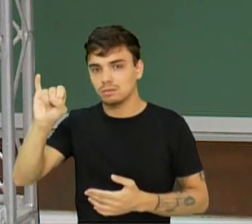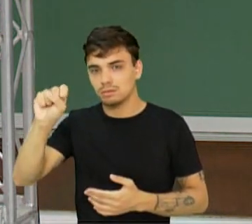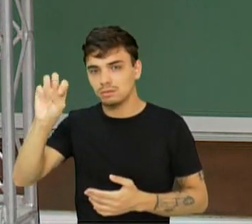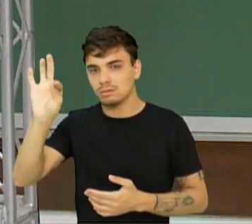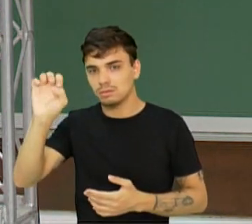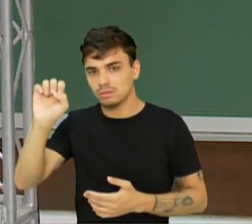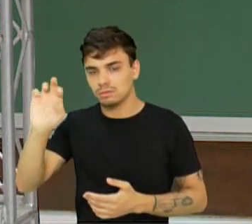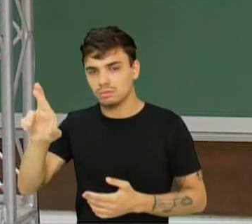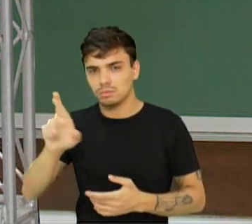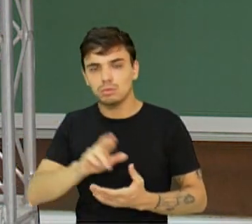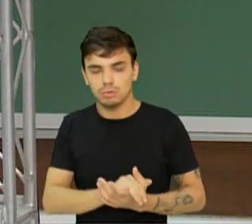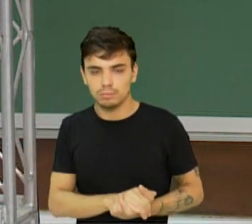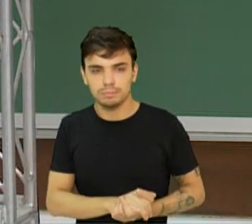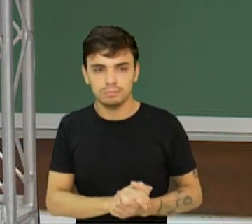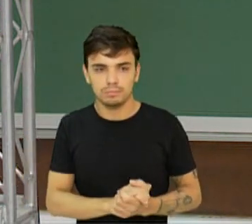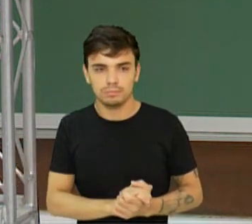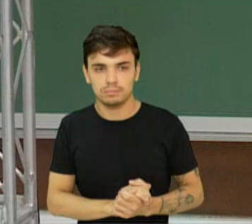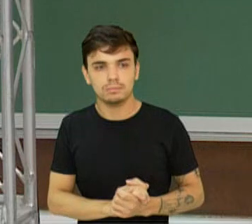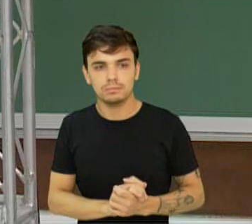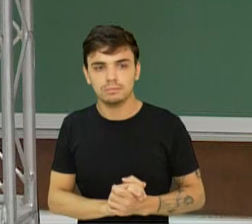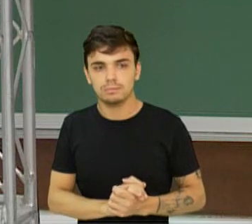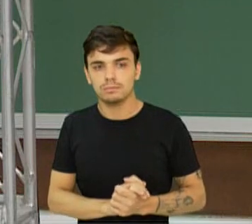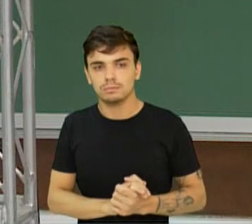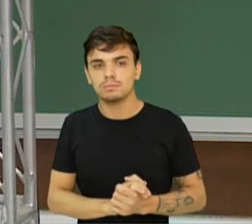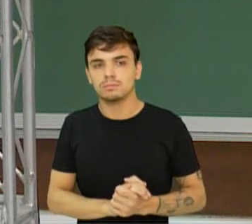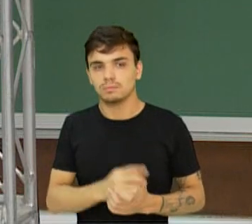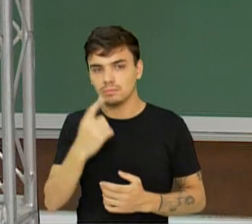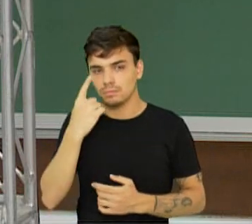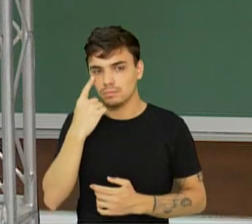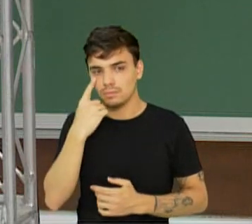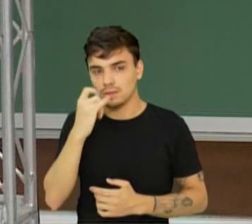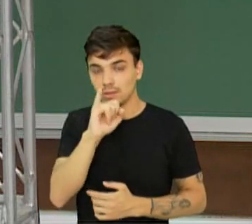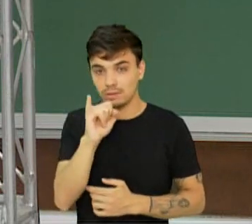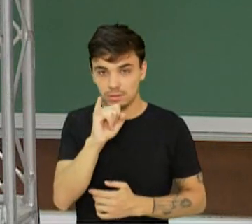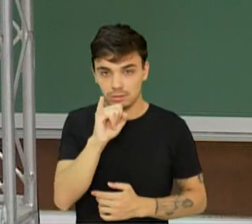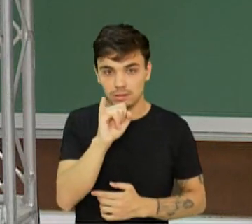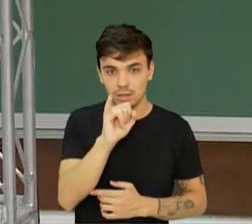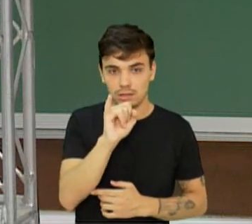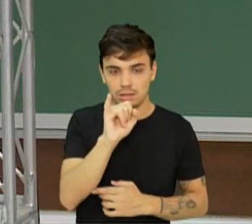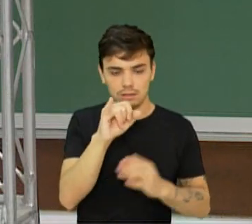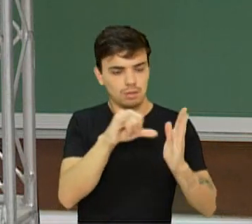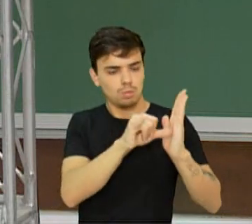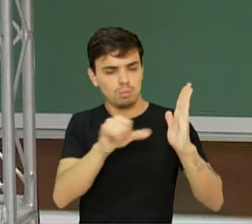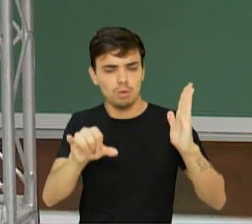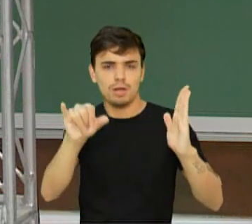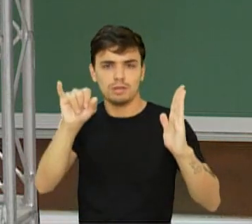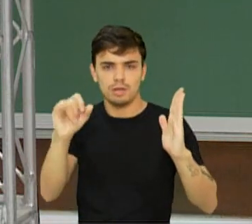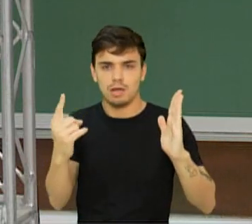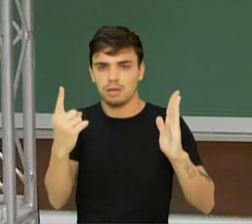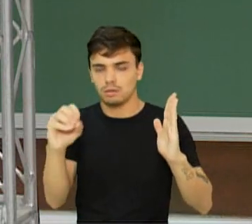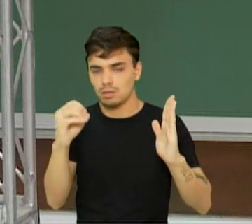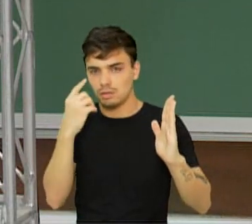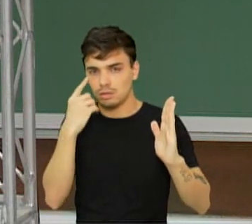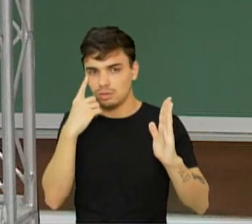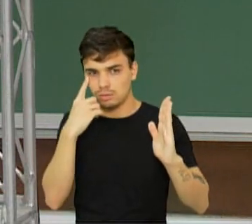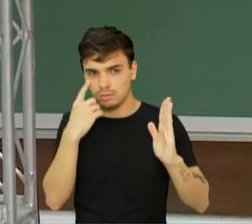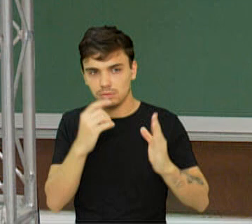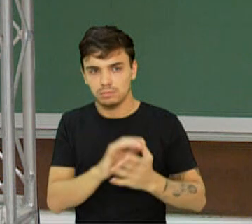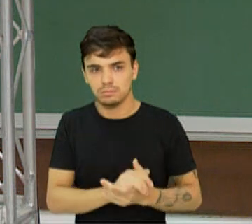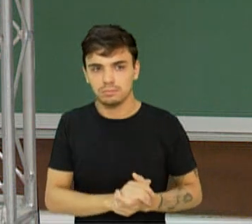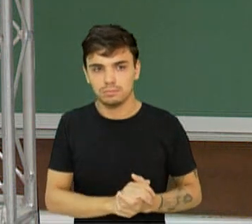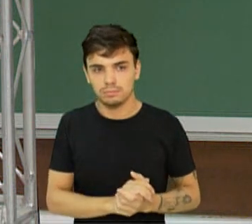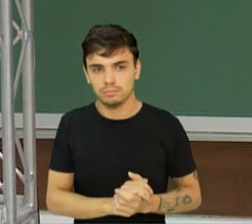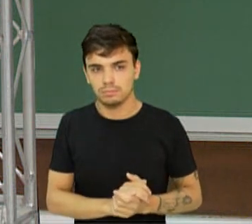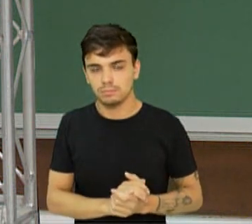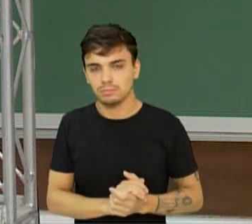a corrente aqui é 1 ampere, né? E 1 vezes 10 dá 10 volts, então qual corrente? E a corrente aqui é 1 ampere também porque é